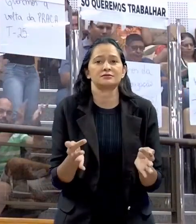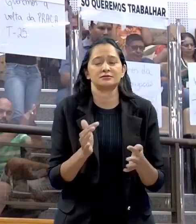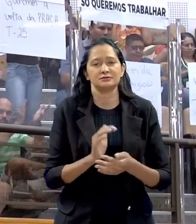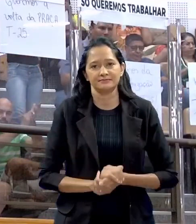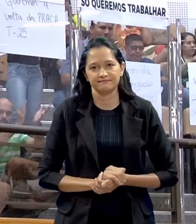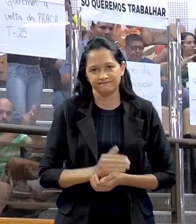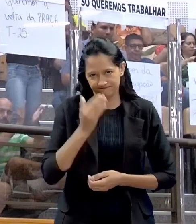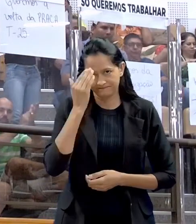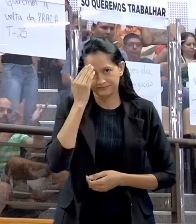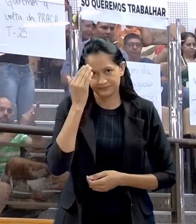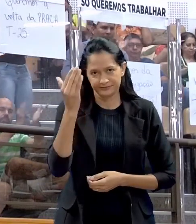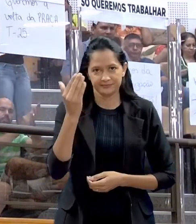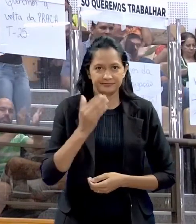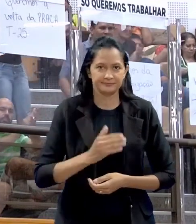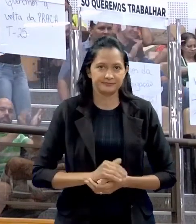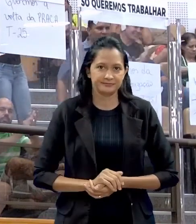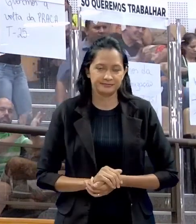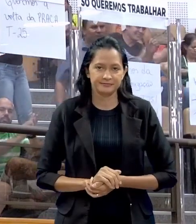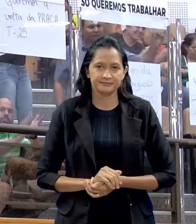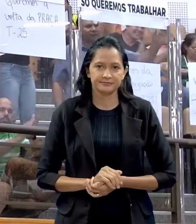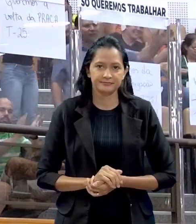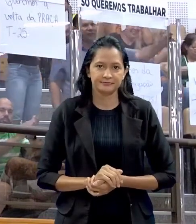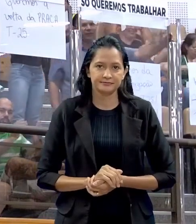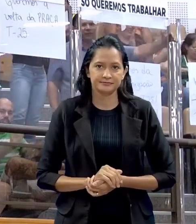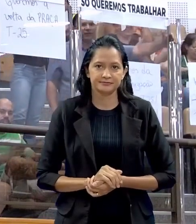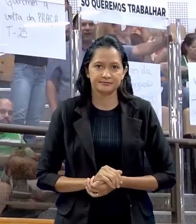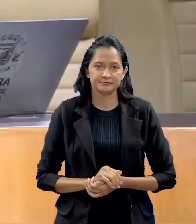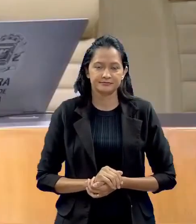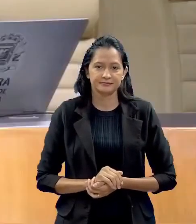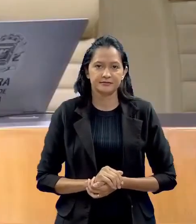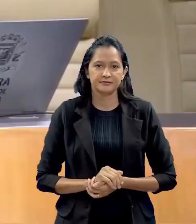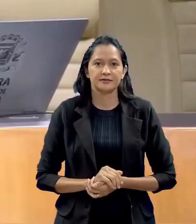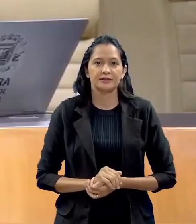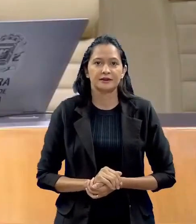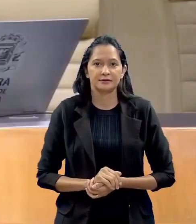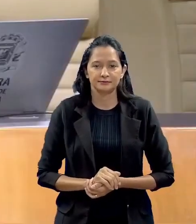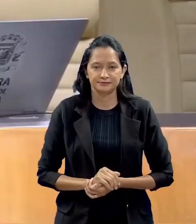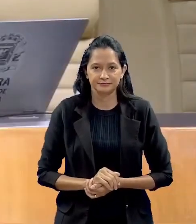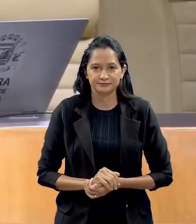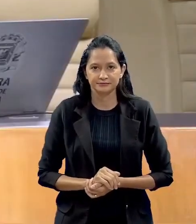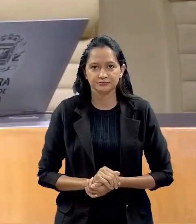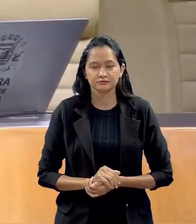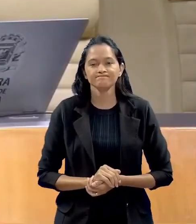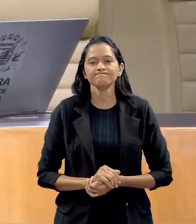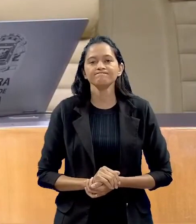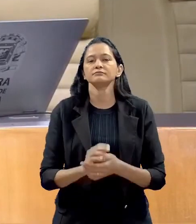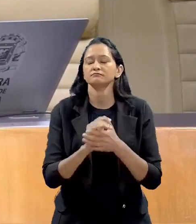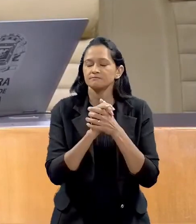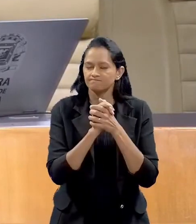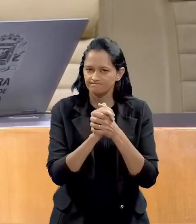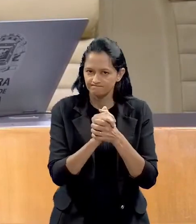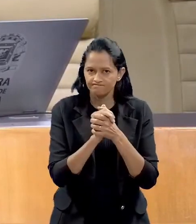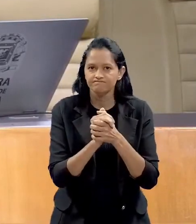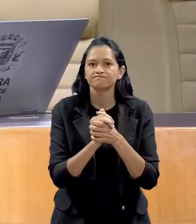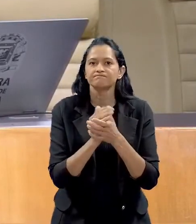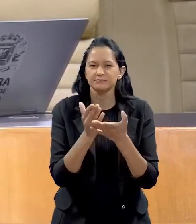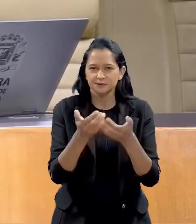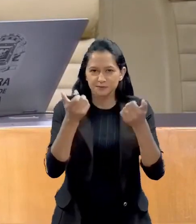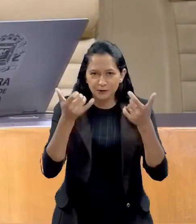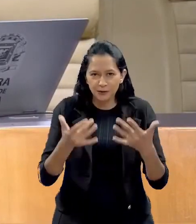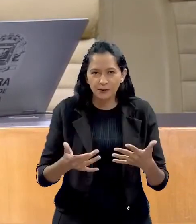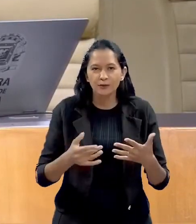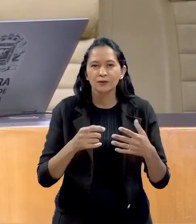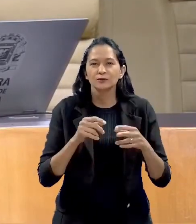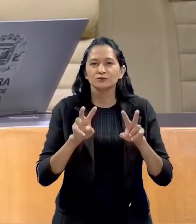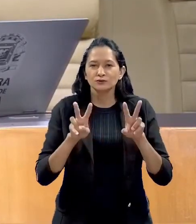Vereador Cabucena, parabenizar a fala de Vossa Excelência. Quando se fala de mães, de pessoas que realmente querem